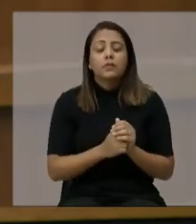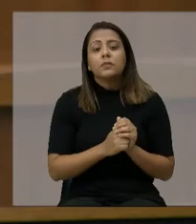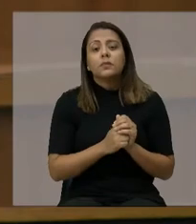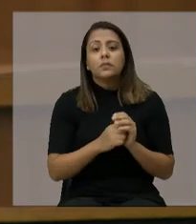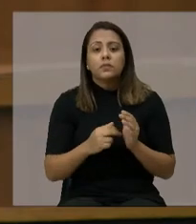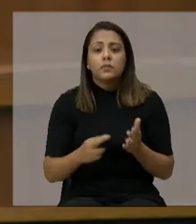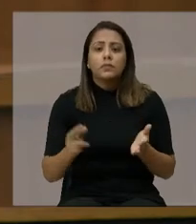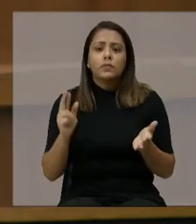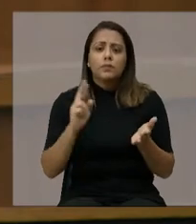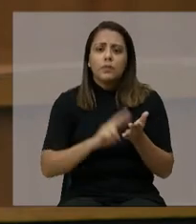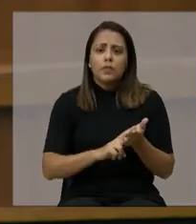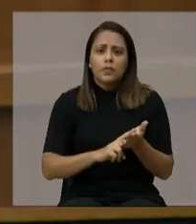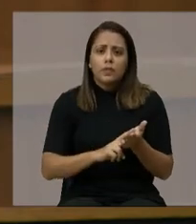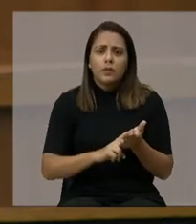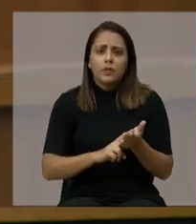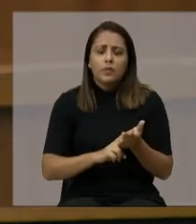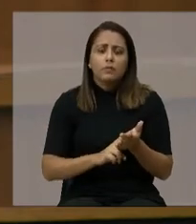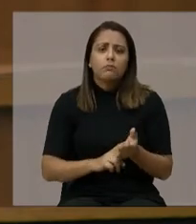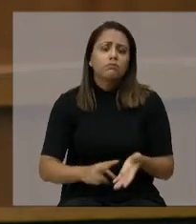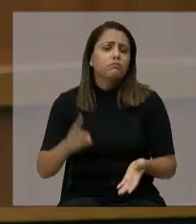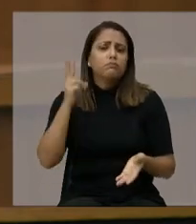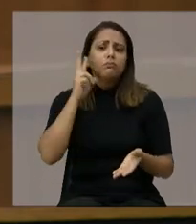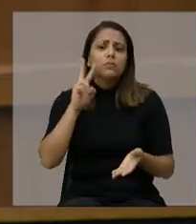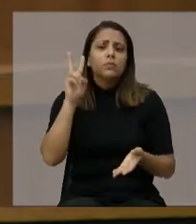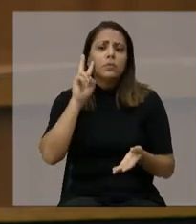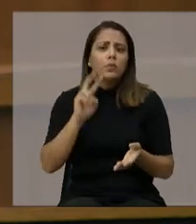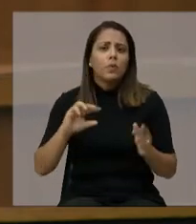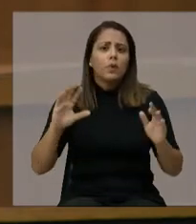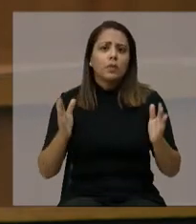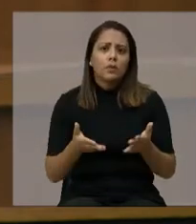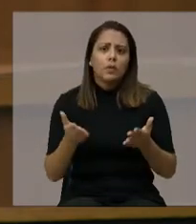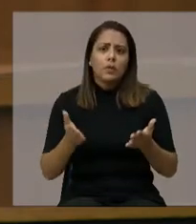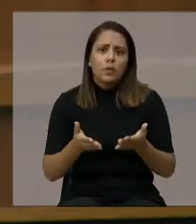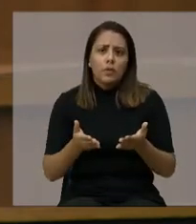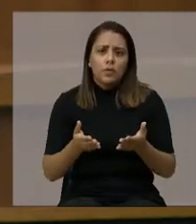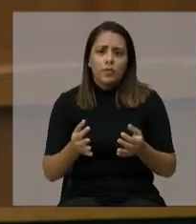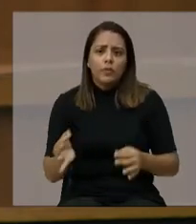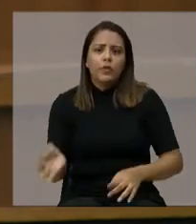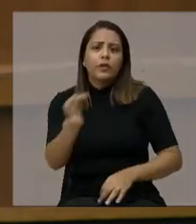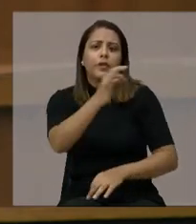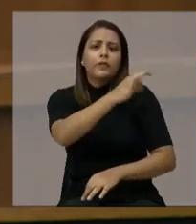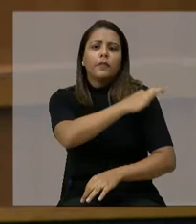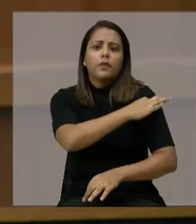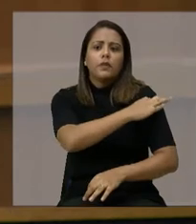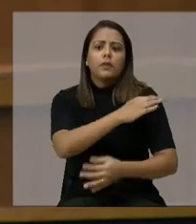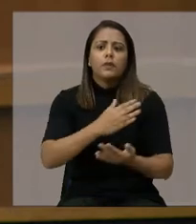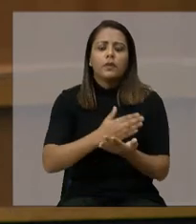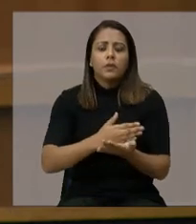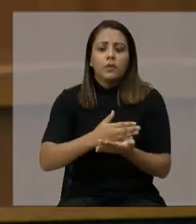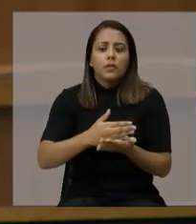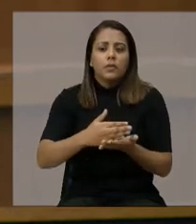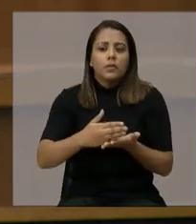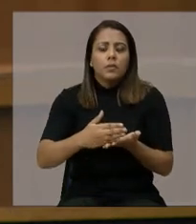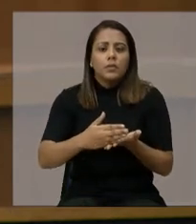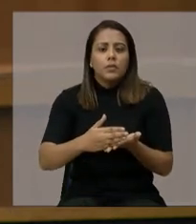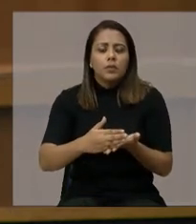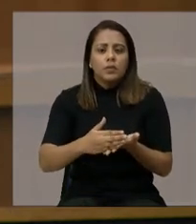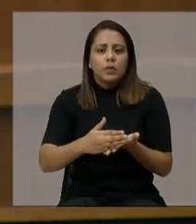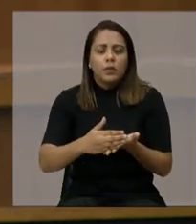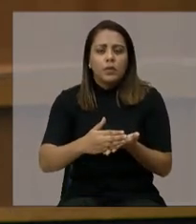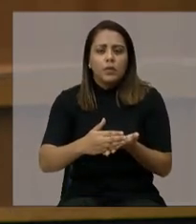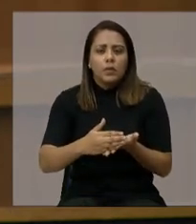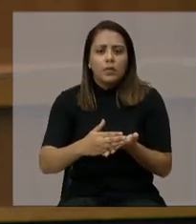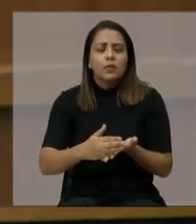que momento histórico hoje, a vacinação que começou no Reino Unido. E